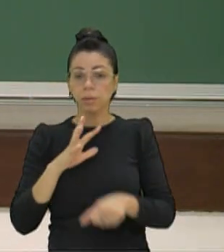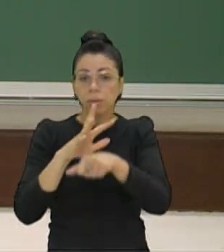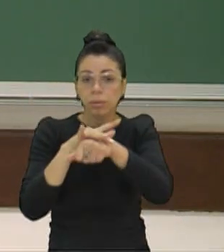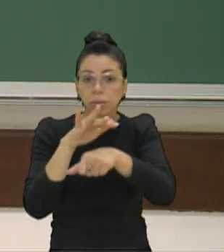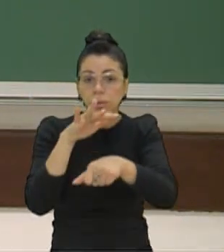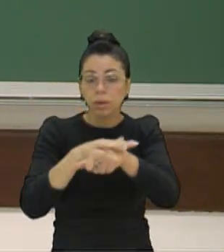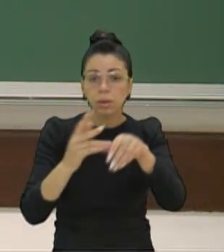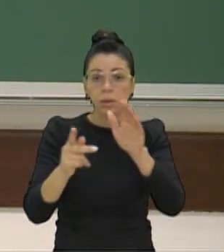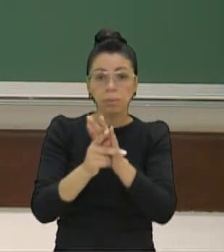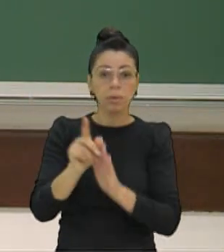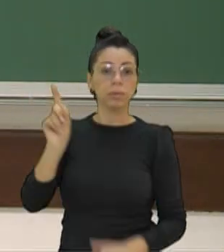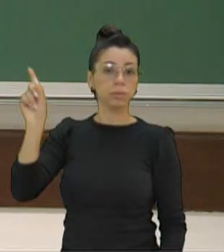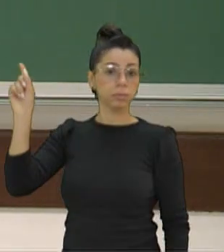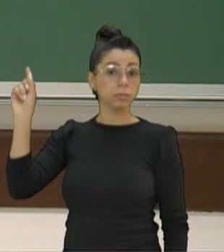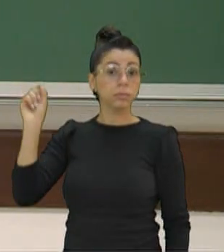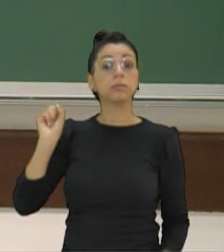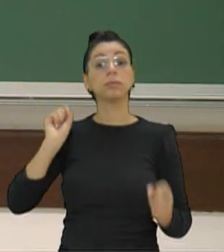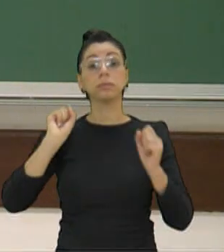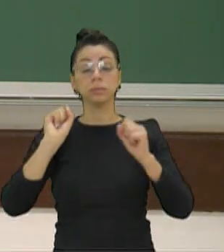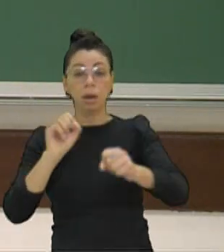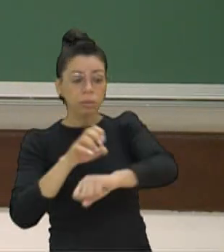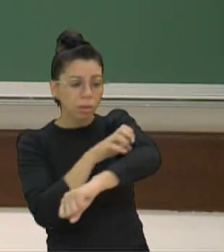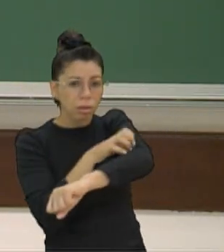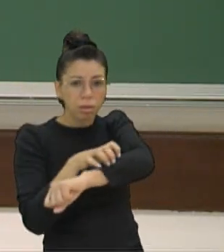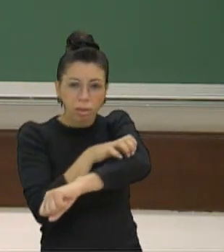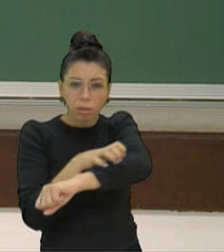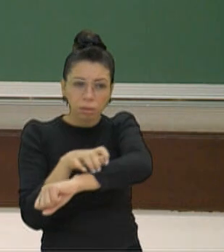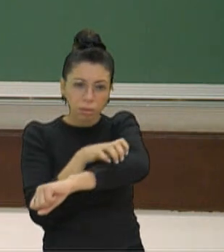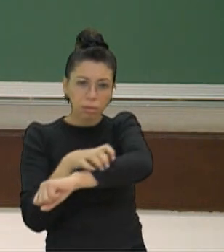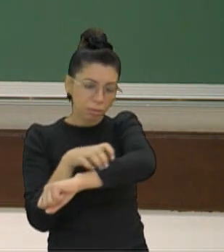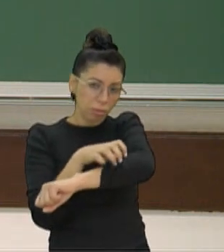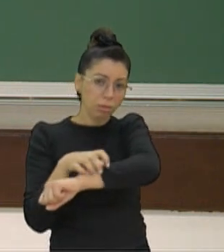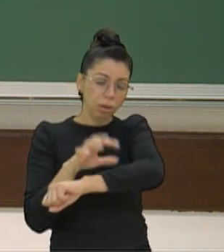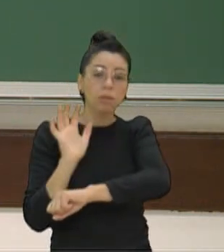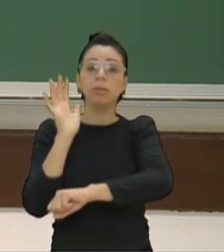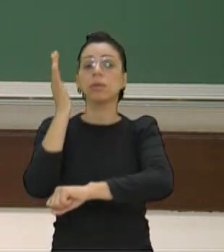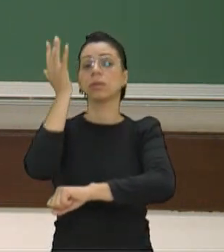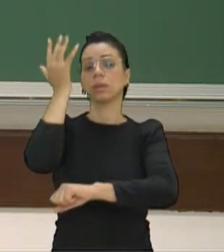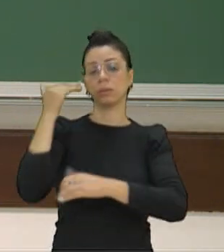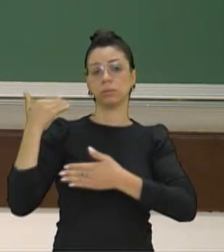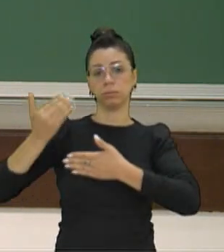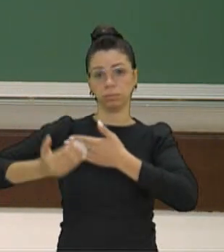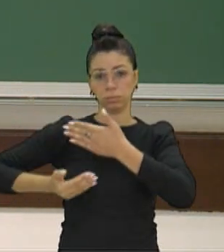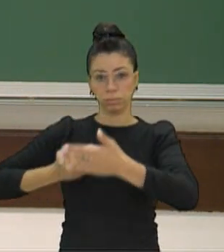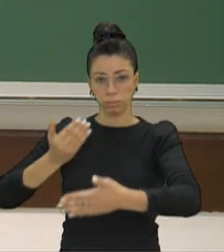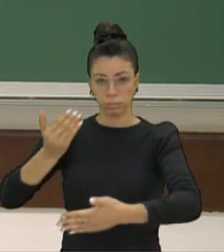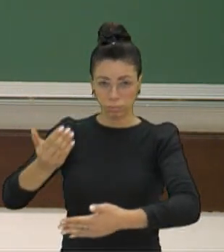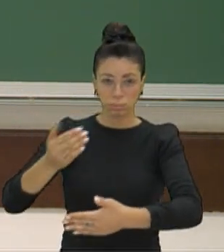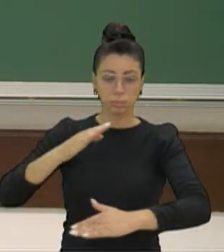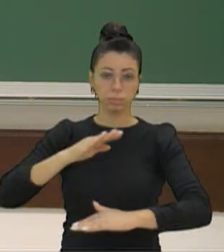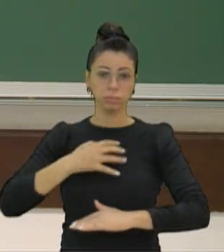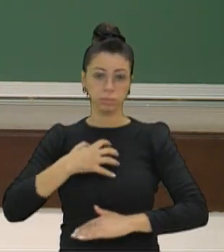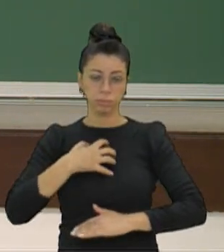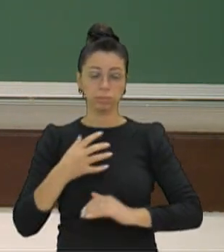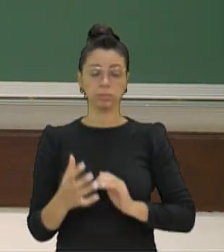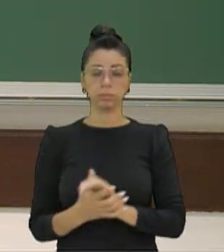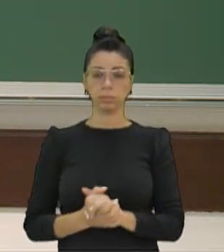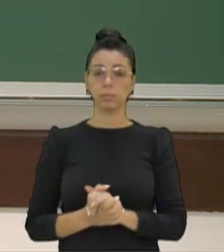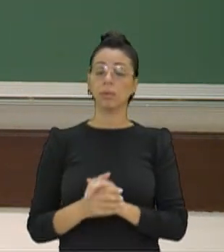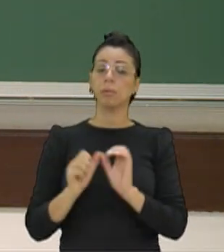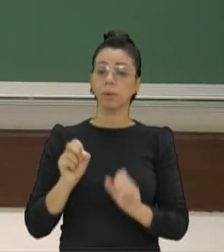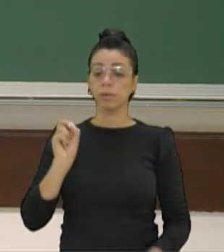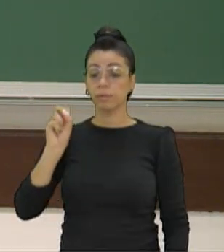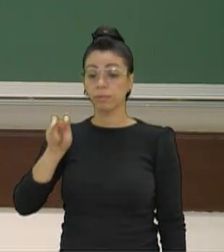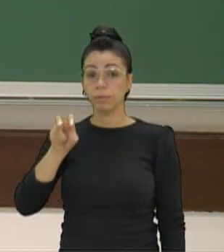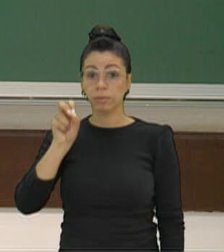de bronquite, pode ser alguma alergia que faça ela desenvolver esse quadro aí, pode ser uma